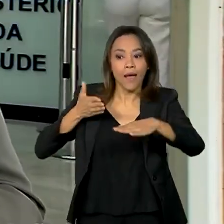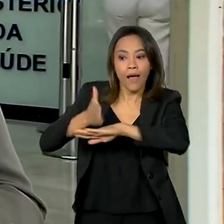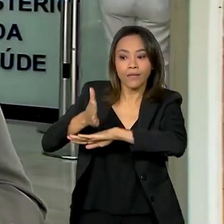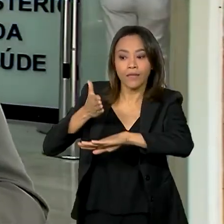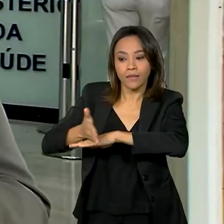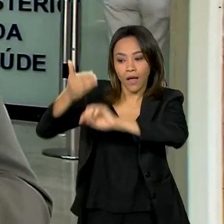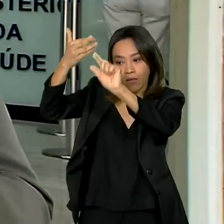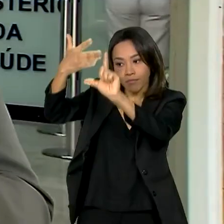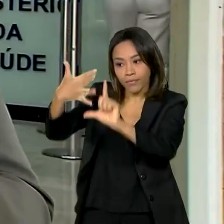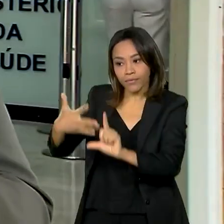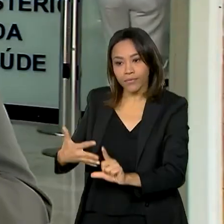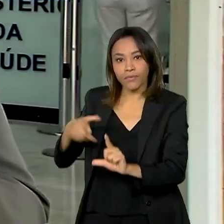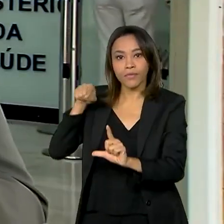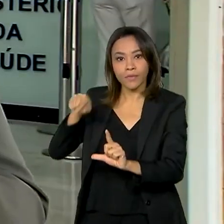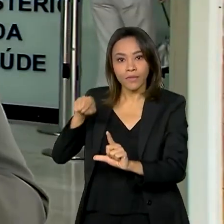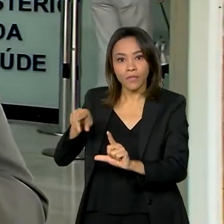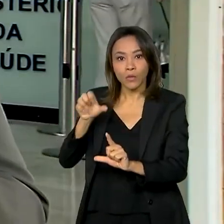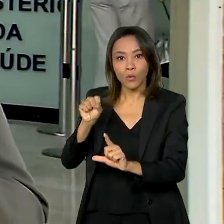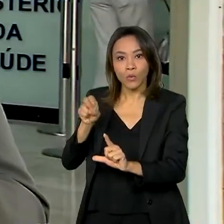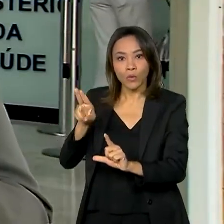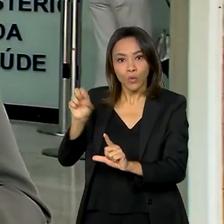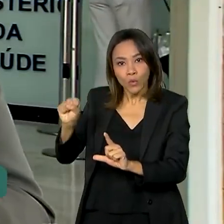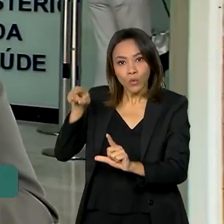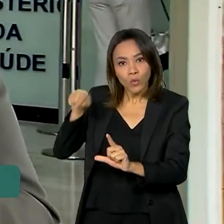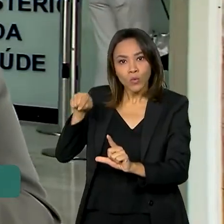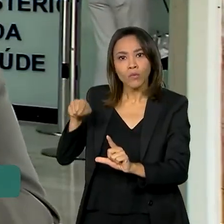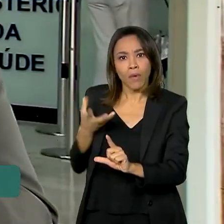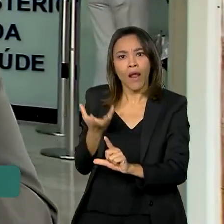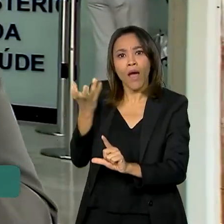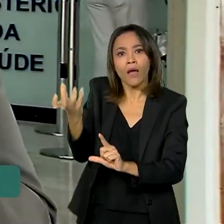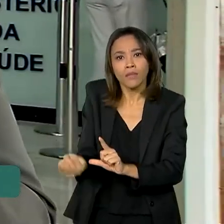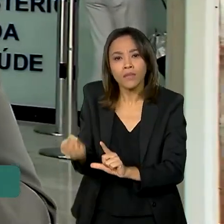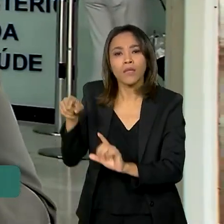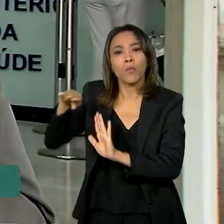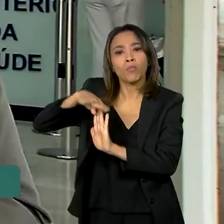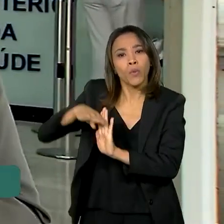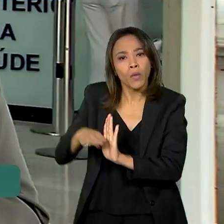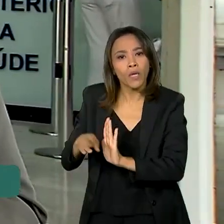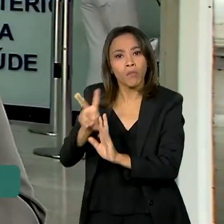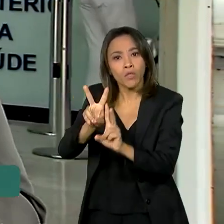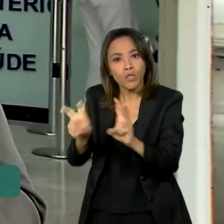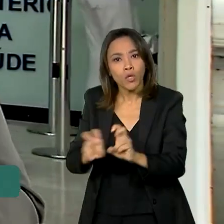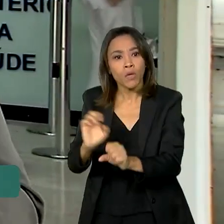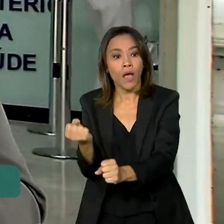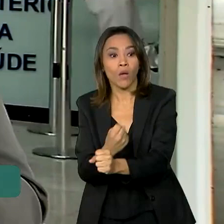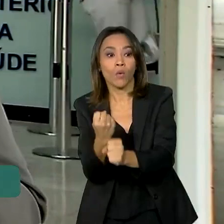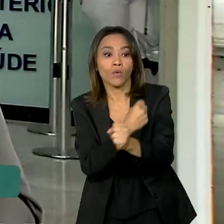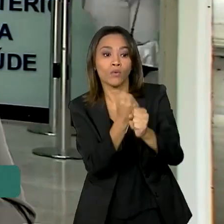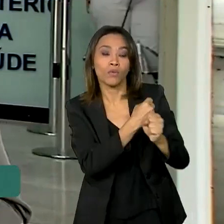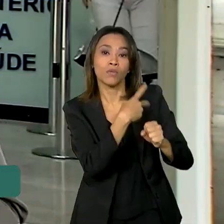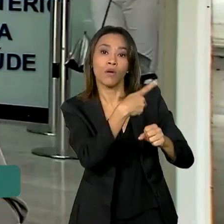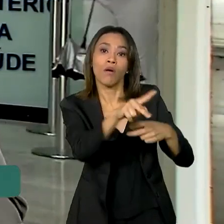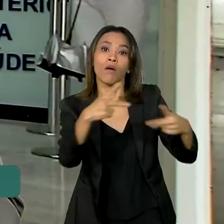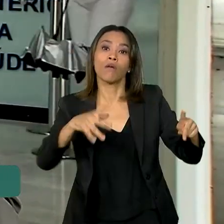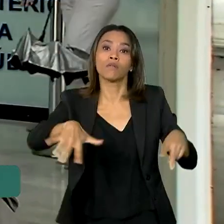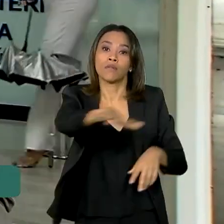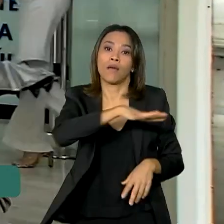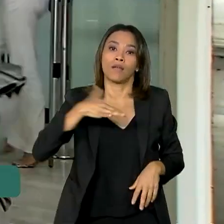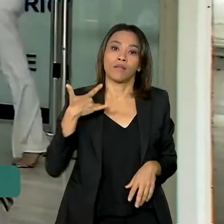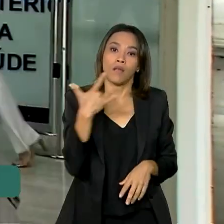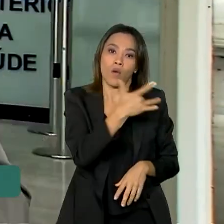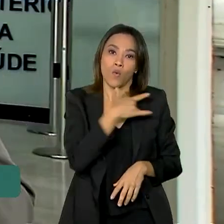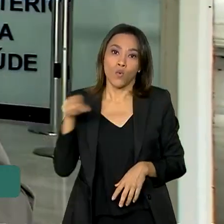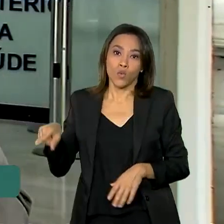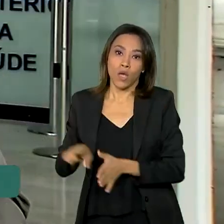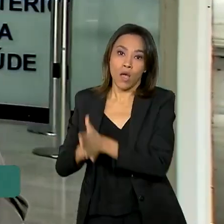do InvestSUS para sinalizar, para aderir ao programa Retomada de Obras na Saúde. Segundo o levantamento do Ministério